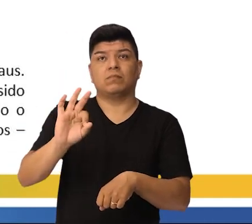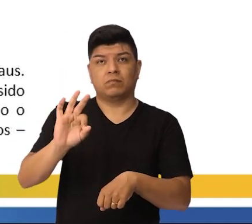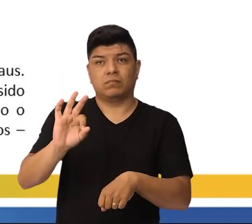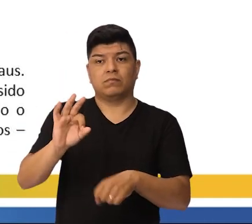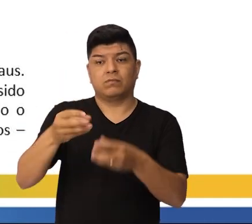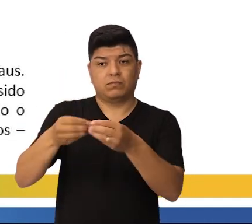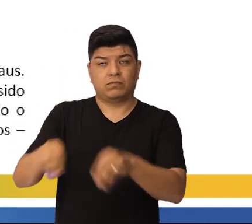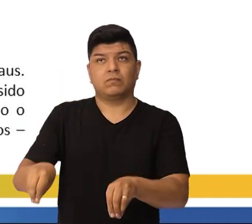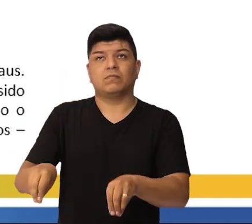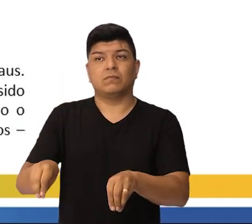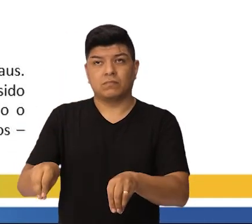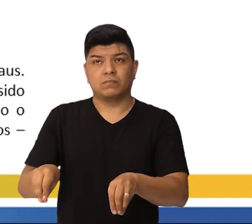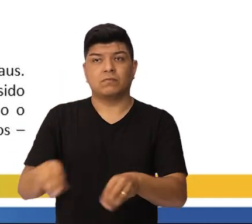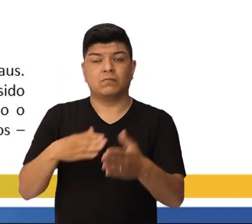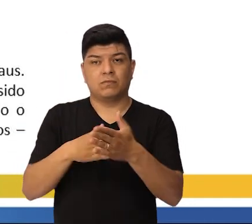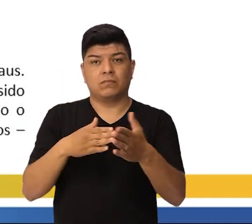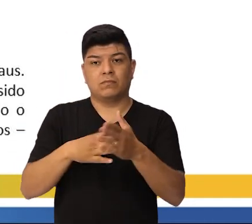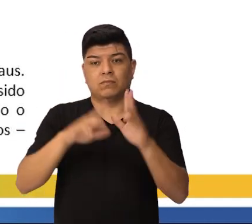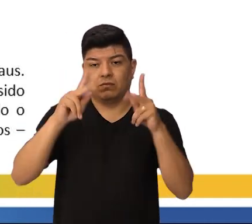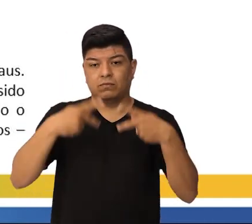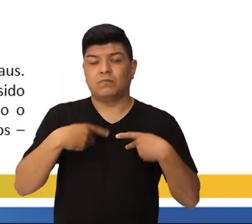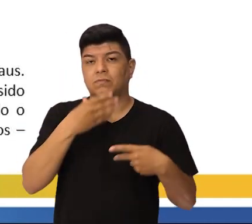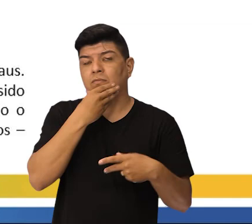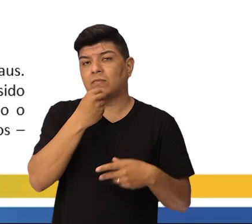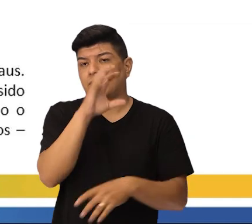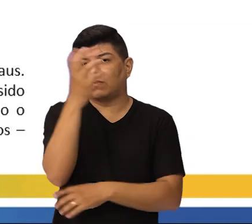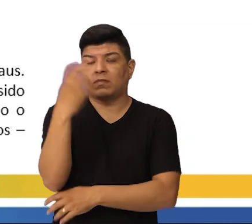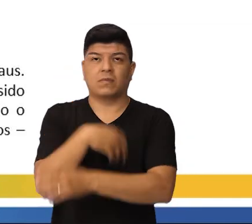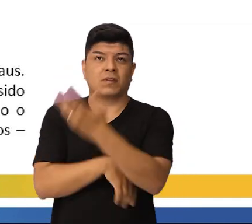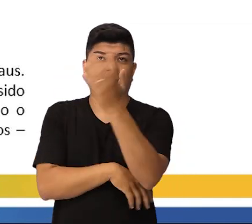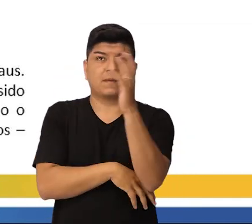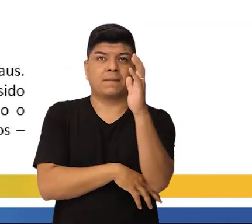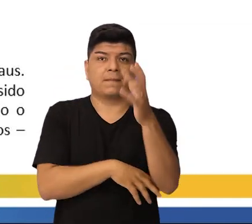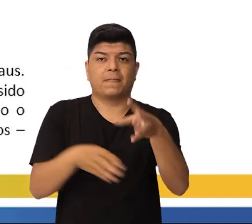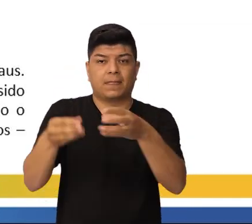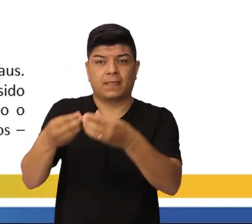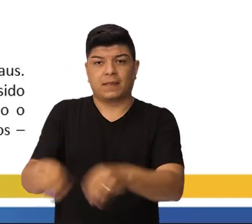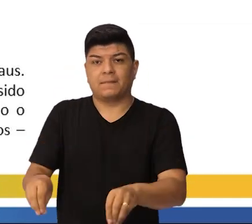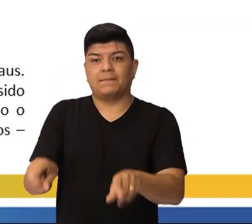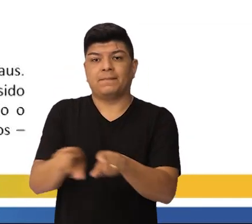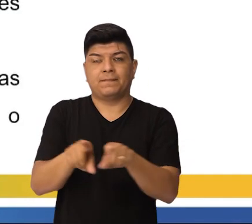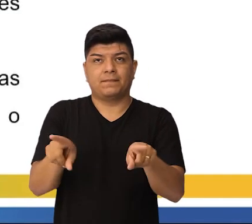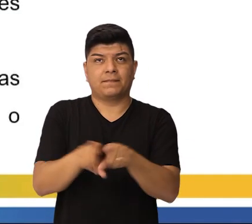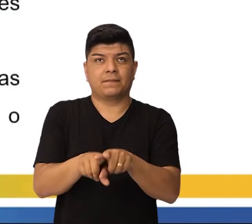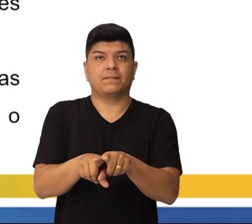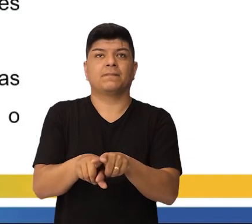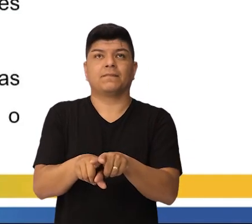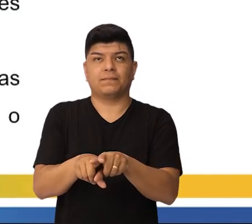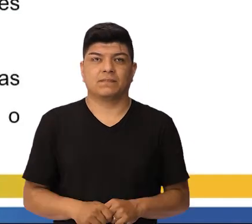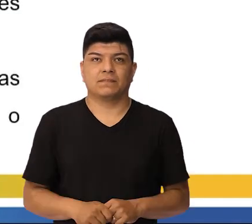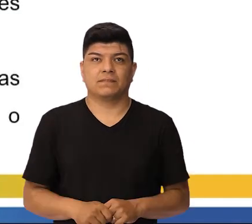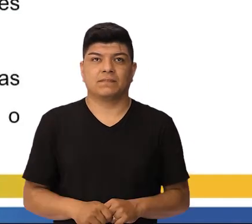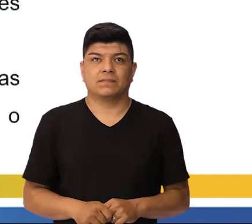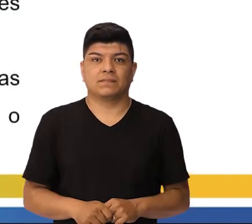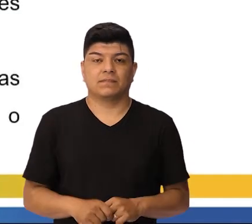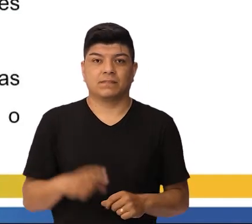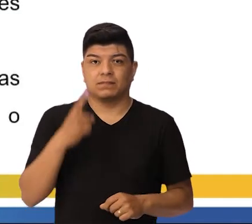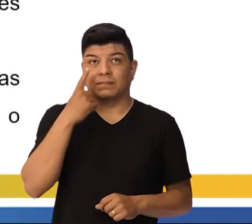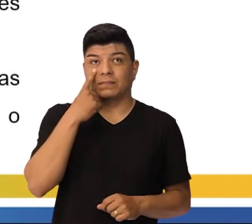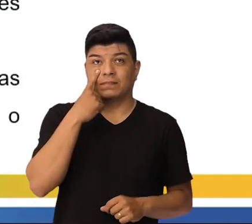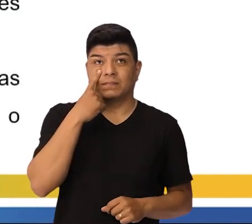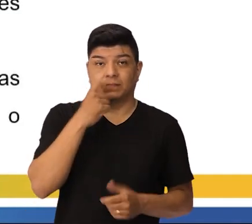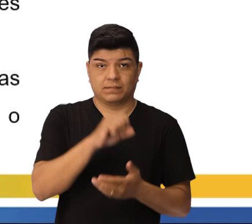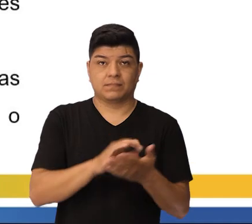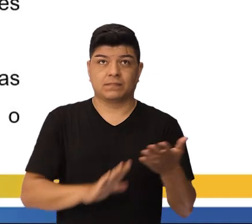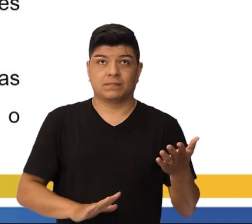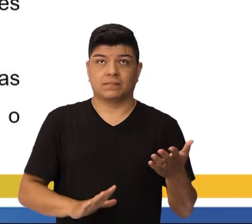dessas consequências da intervenção do homem na natureza, que traz consequências também no clima. Olha só nós